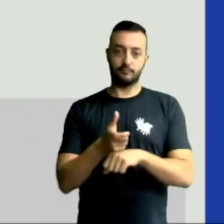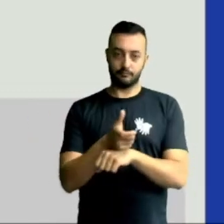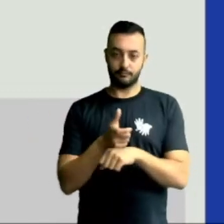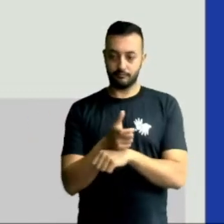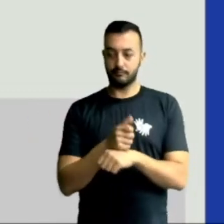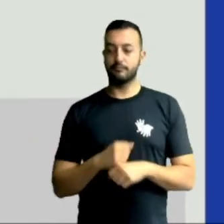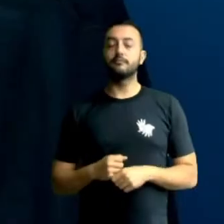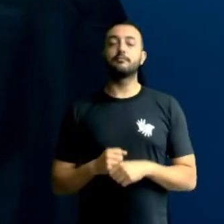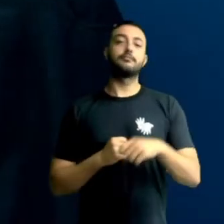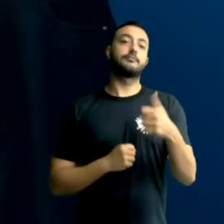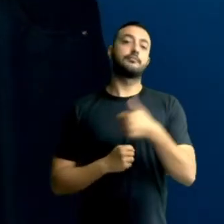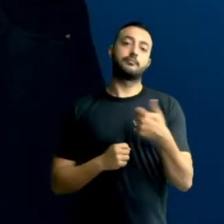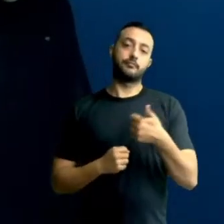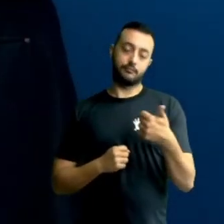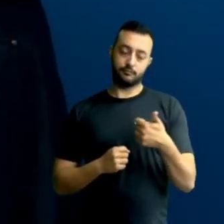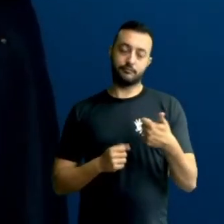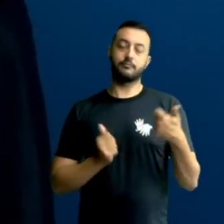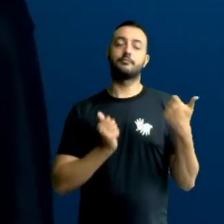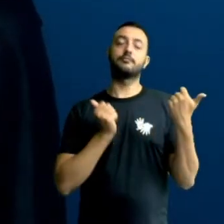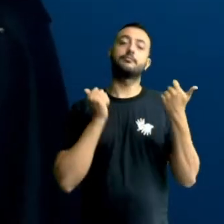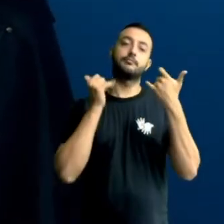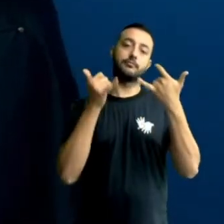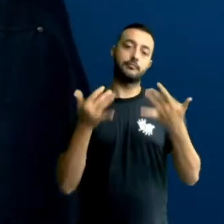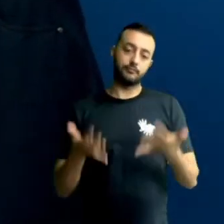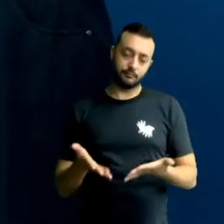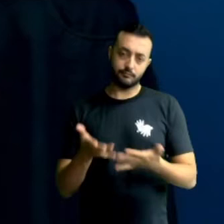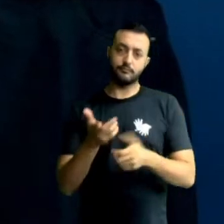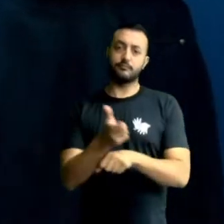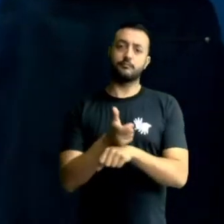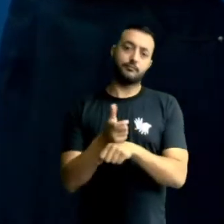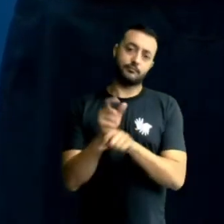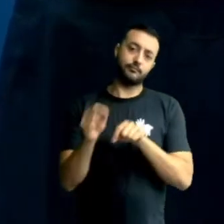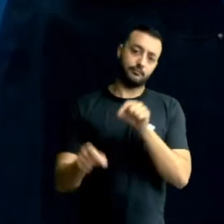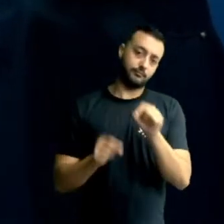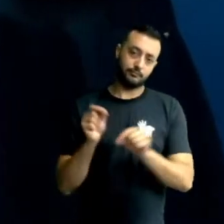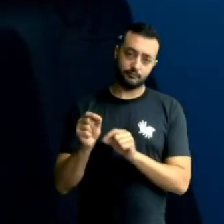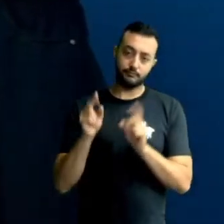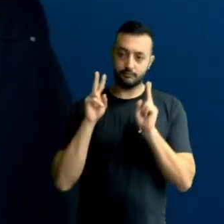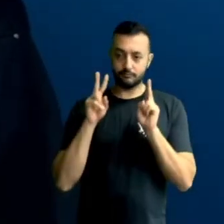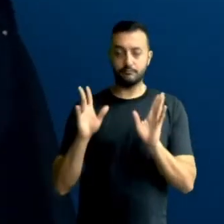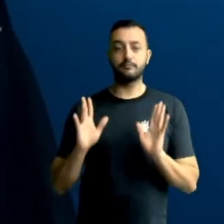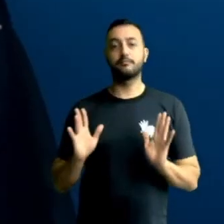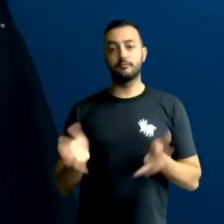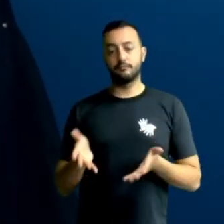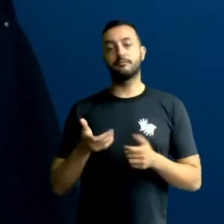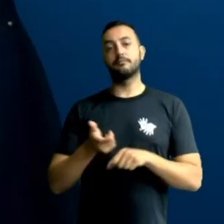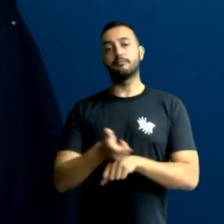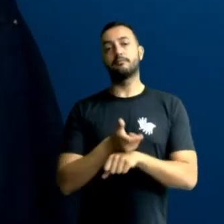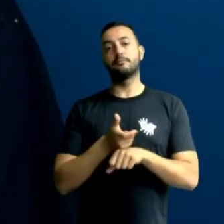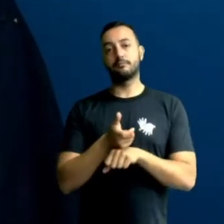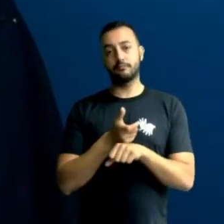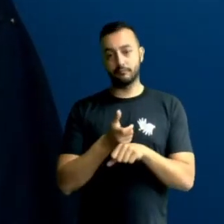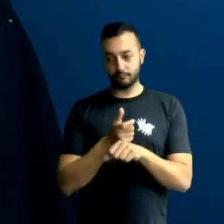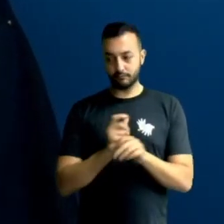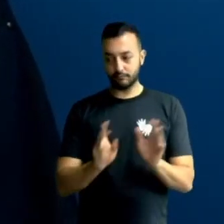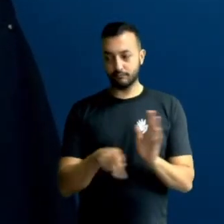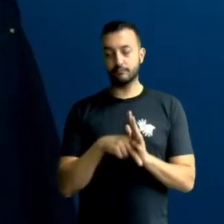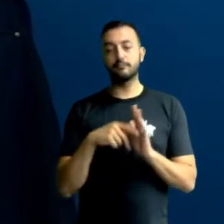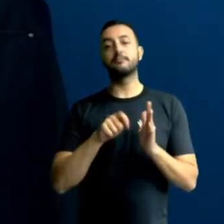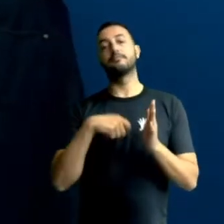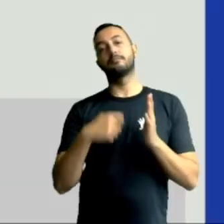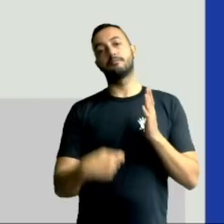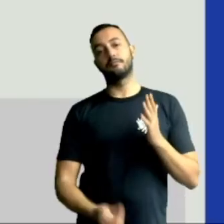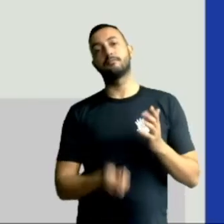mesmo. Então, primeiramente, vamos conceituar o adjetivo. O que é adjetivo? Então, como a gente viu, o adjetivo ele faz parte aí das